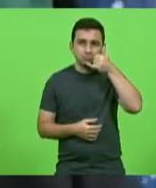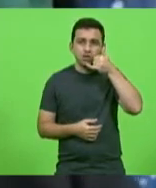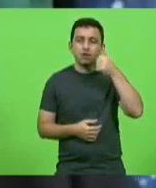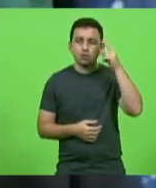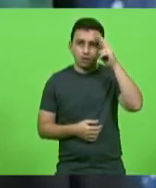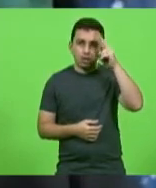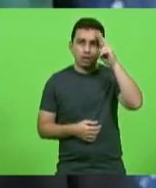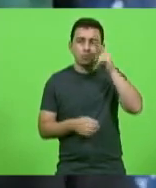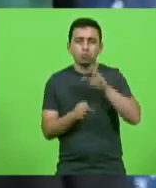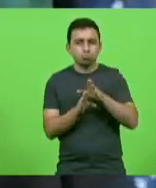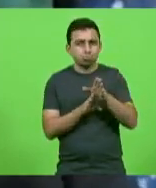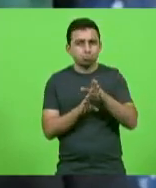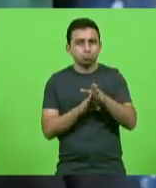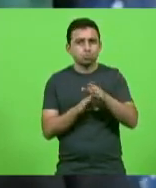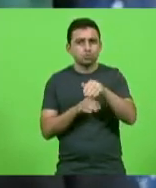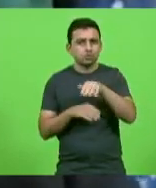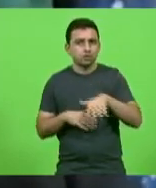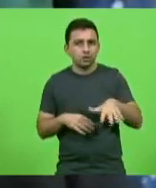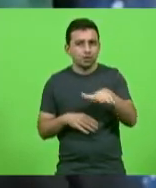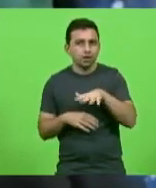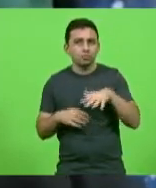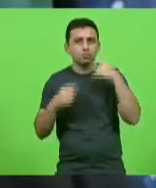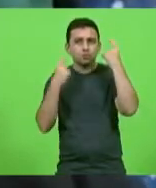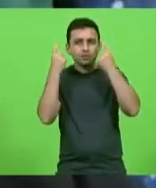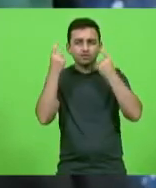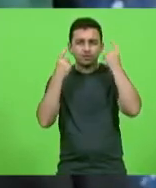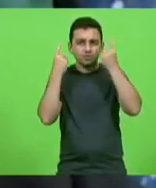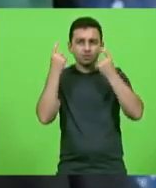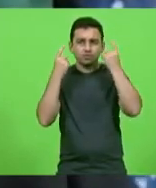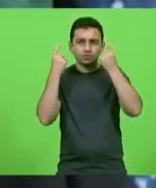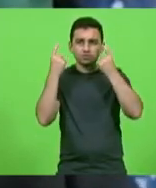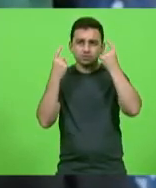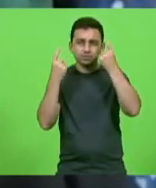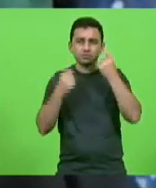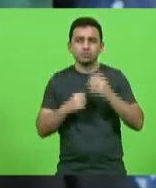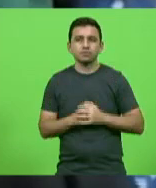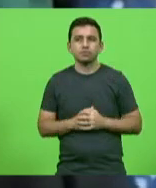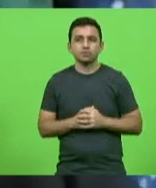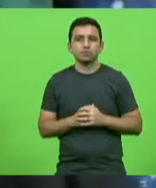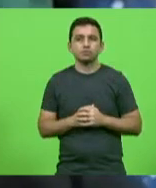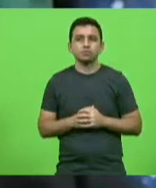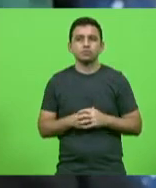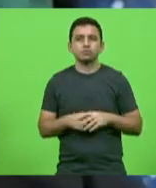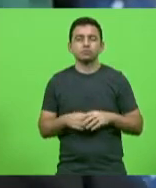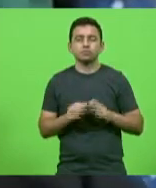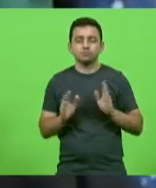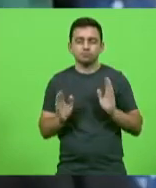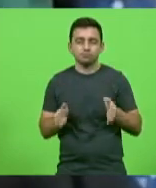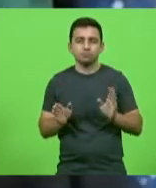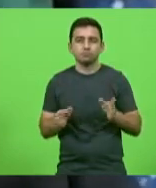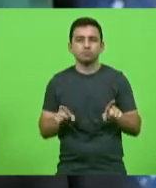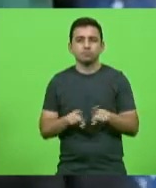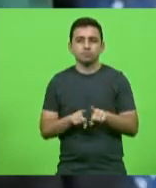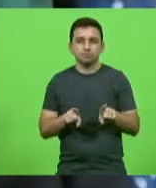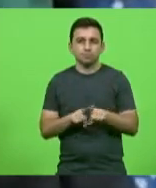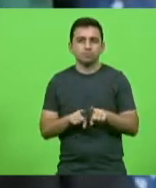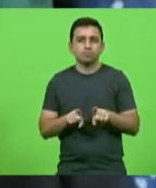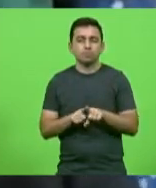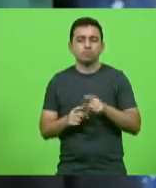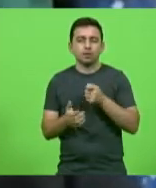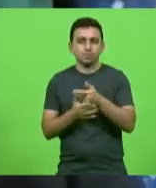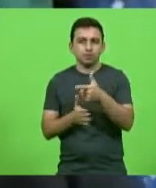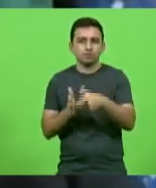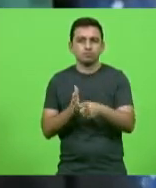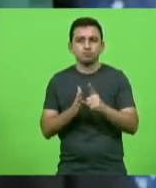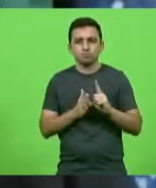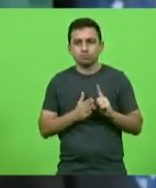as orientações gerais sobre as preocupações mínimos a serem adotados pelo menos tá na hipótese de realização de pagamento antecipado